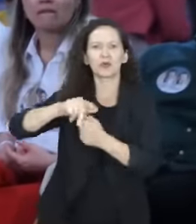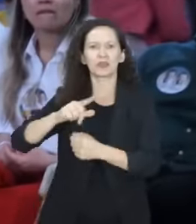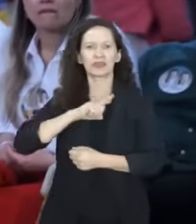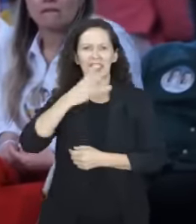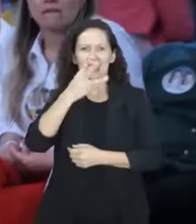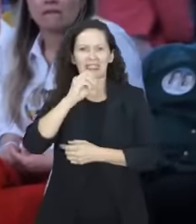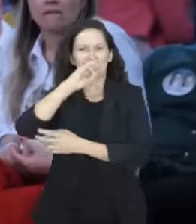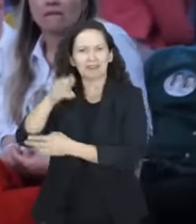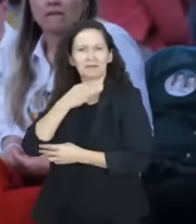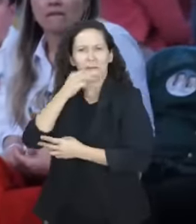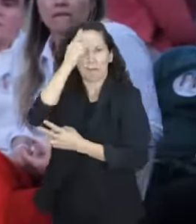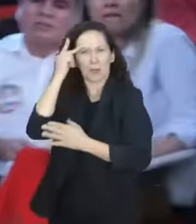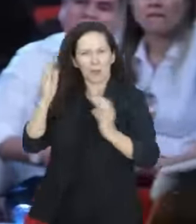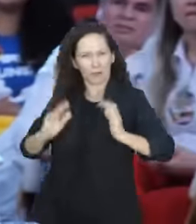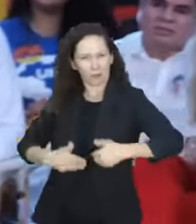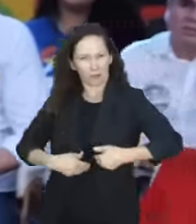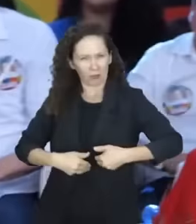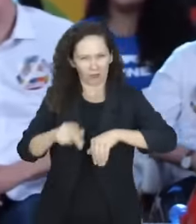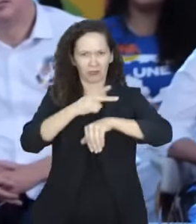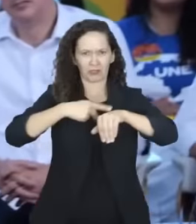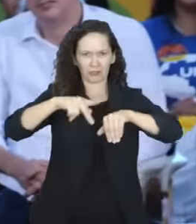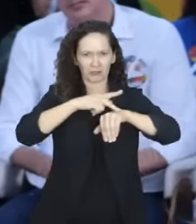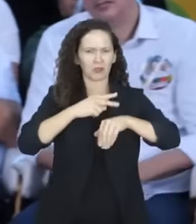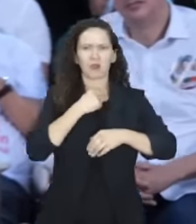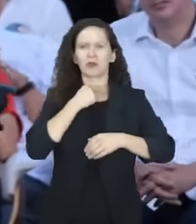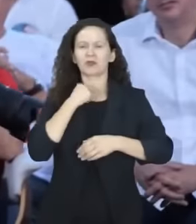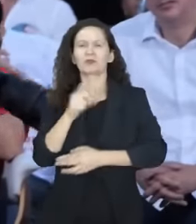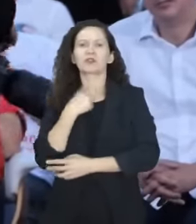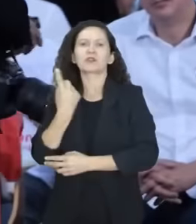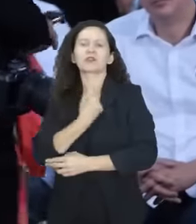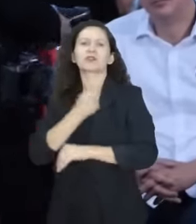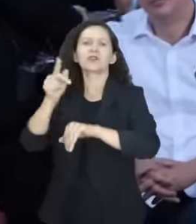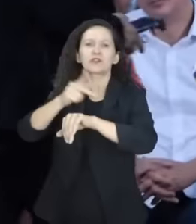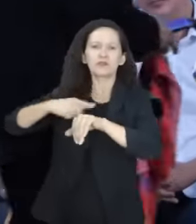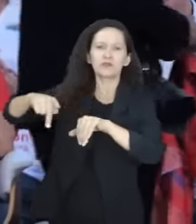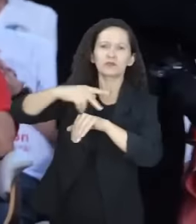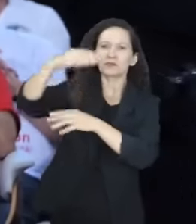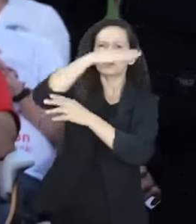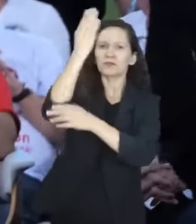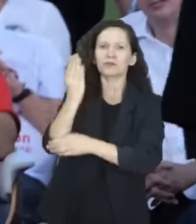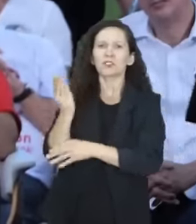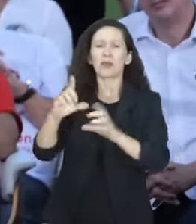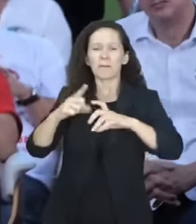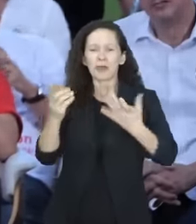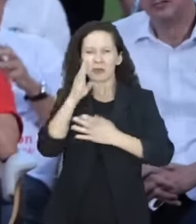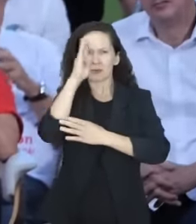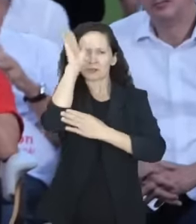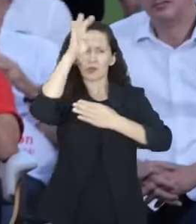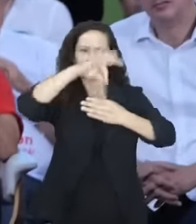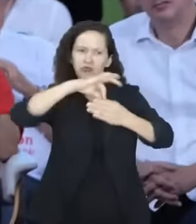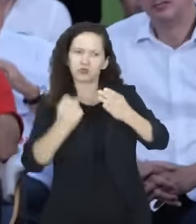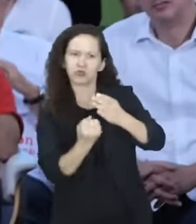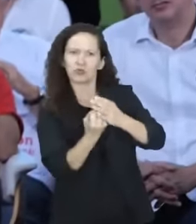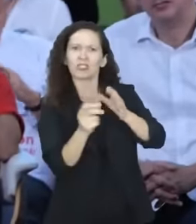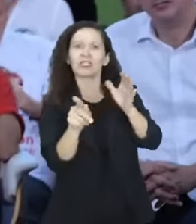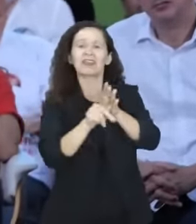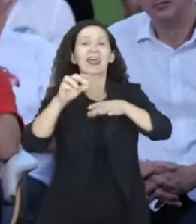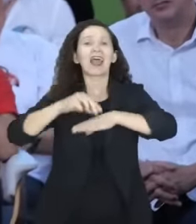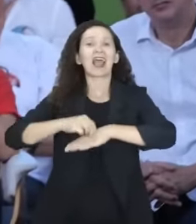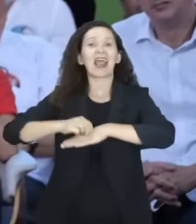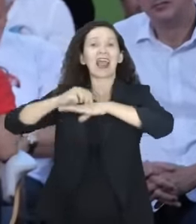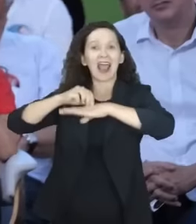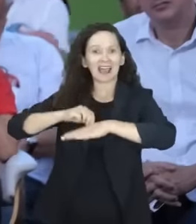fome. Não é possível que um país que é o maior produtor de proteína animal do mundo tenha gente